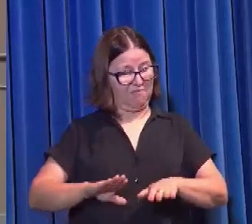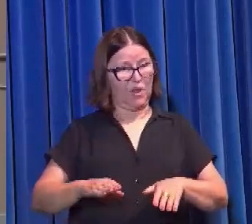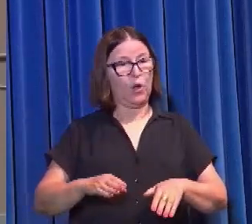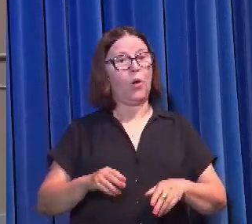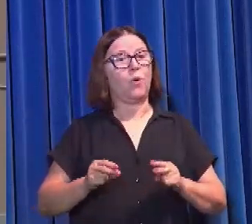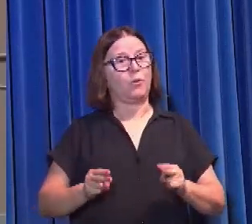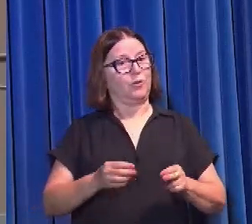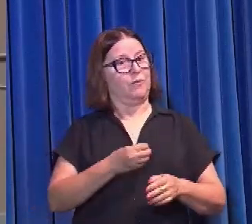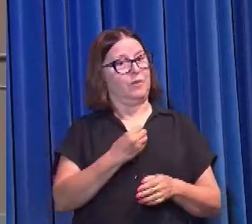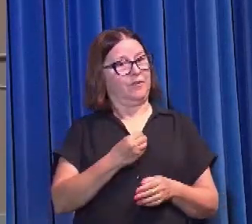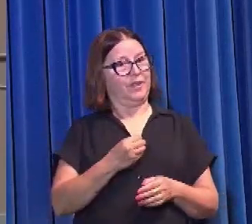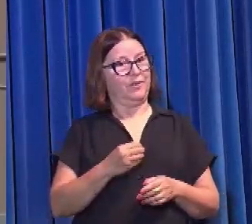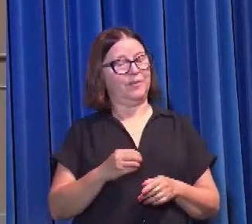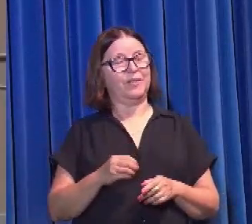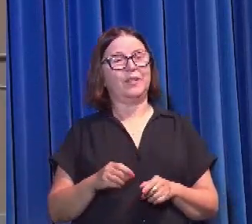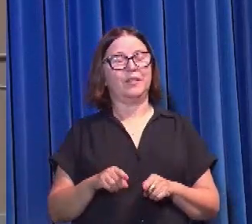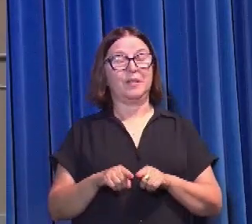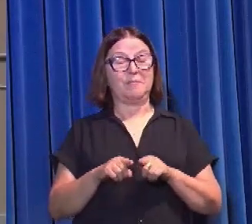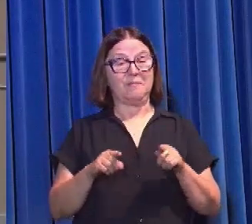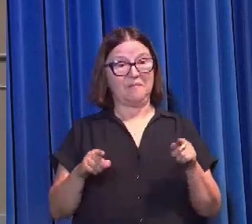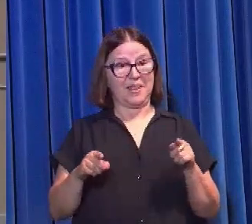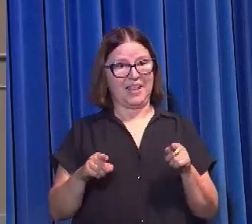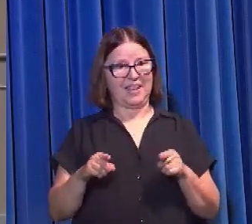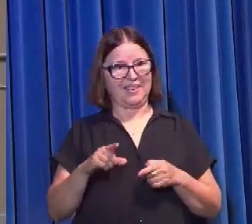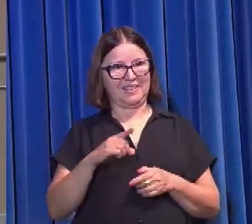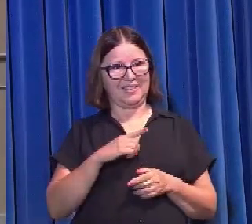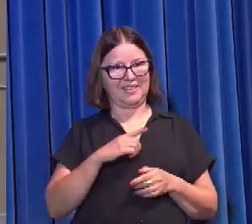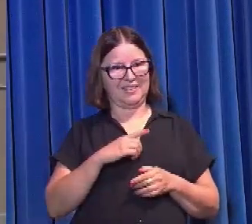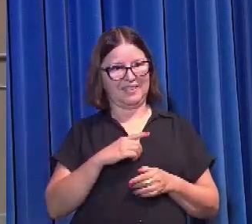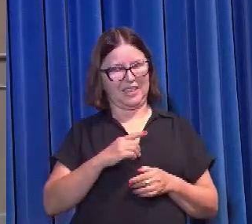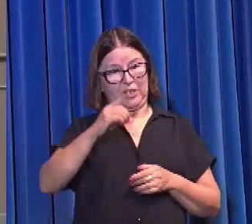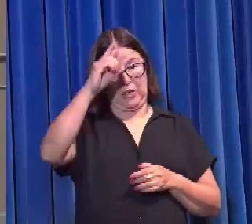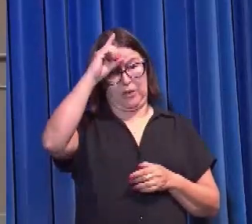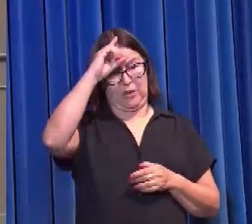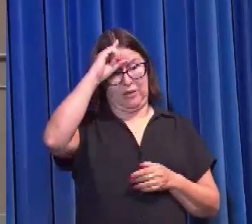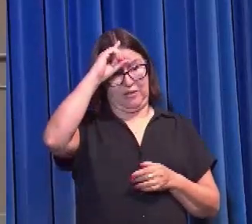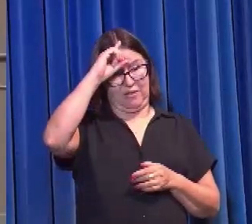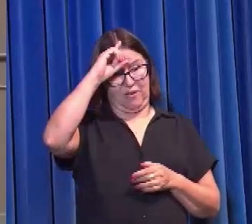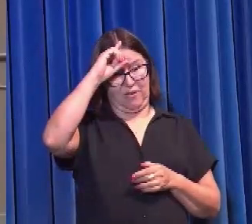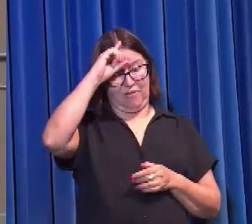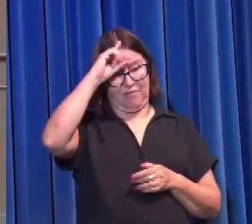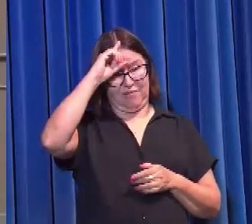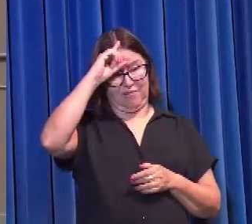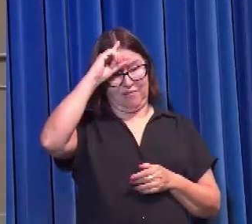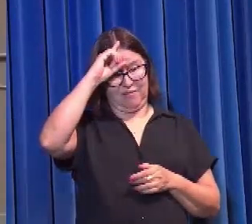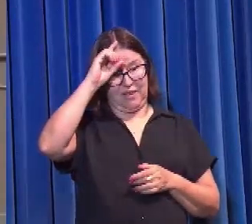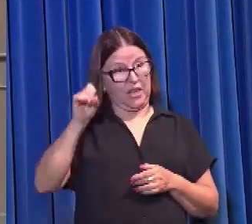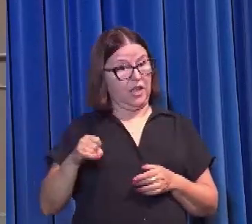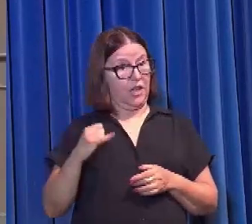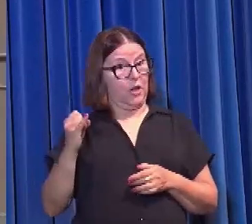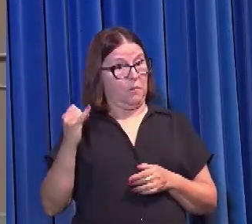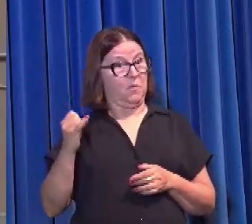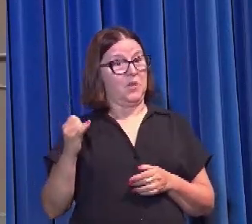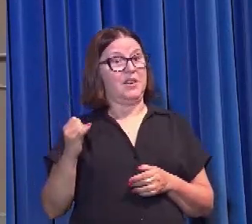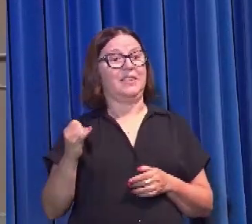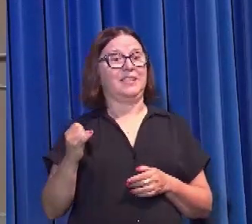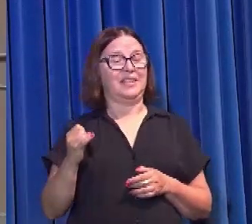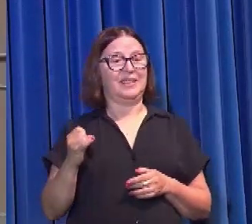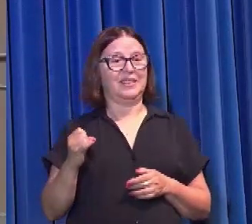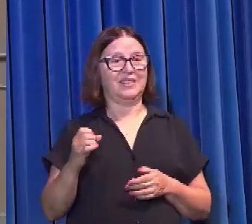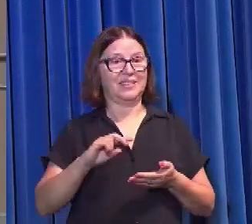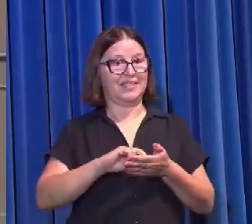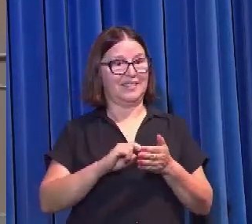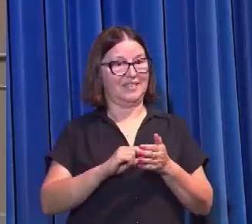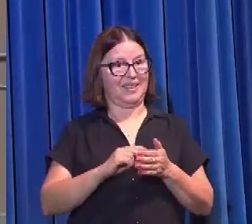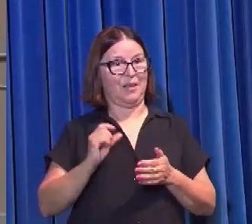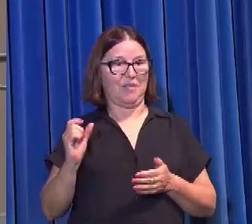são vitais para a igreja. E por que Deus considera vital o dom da palavra? Porque a fé vem pelo ouvir e o ouvir